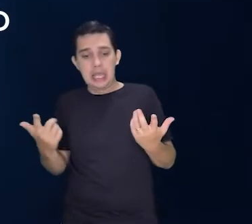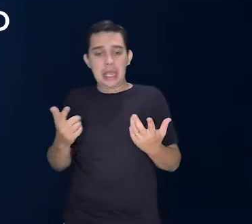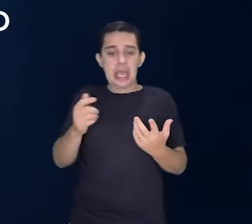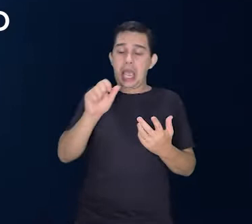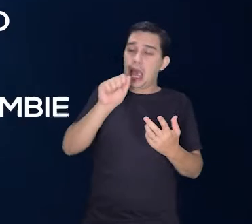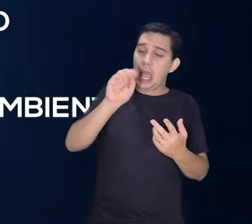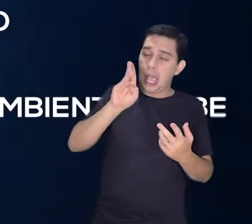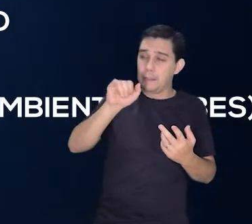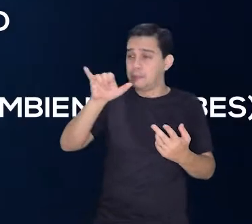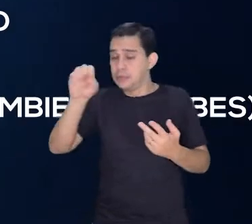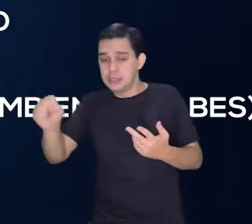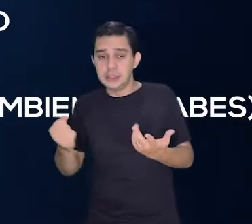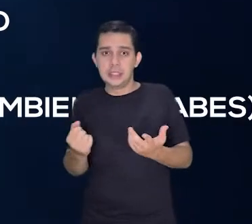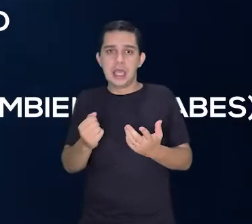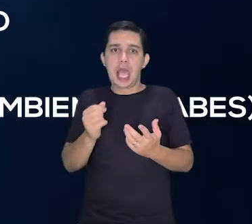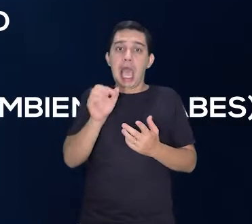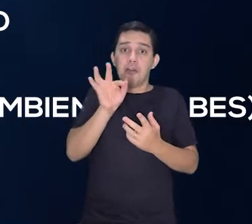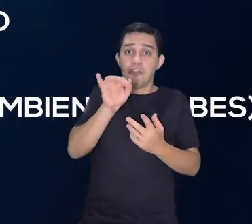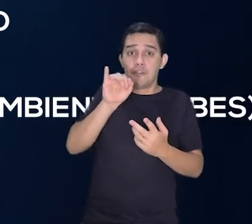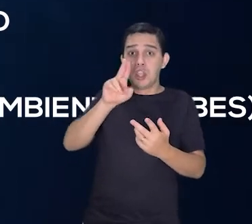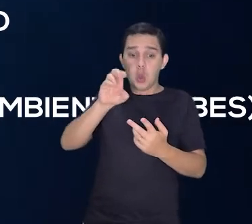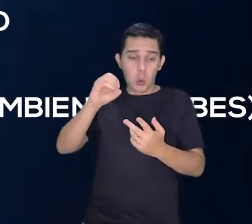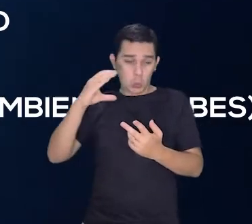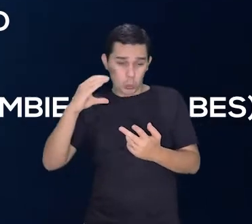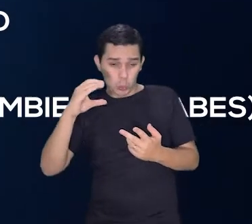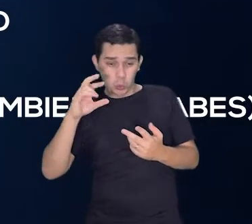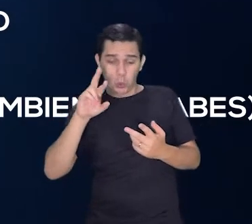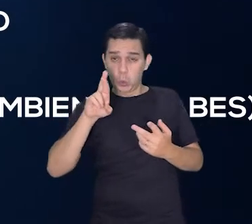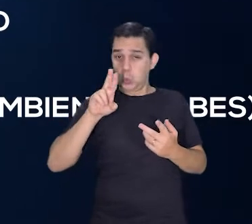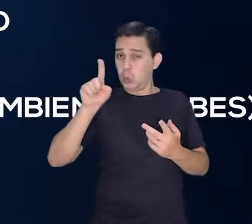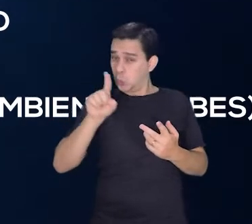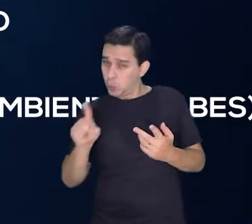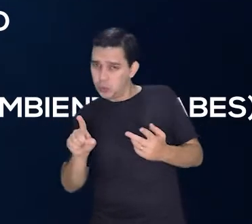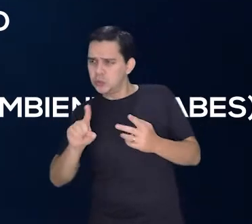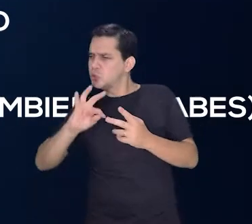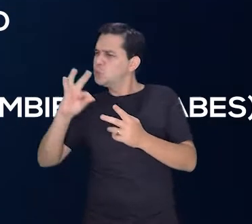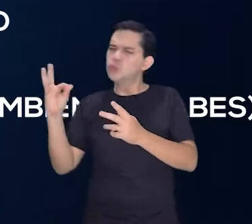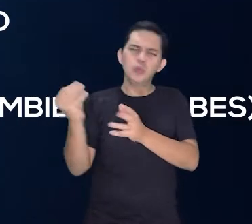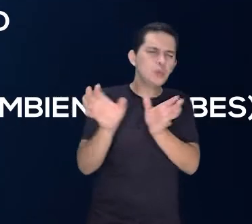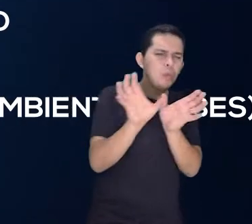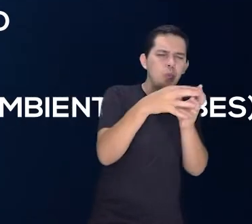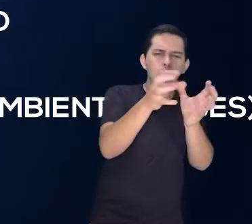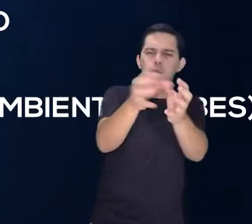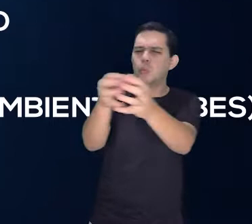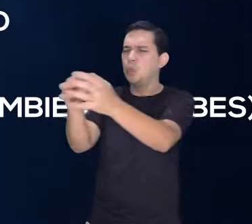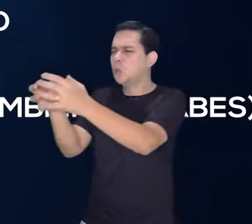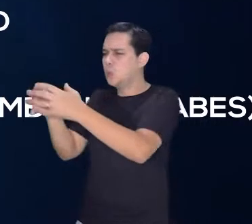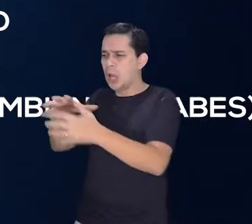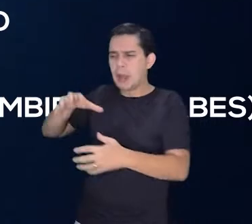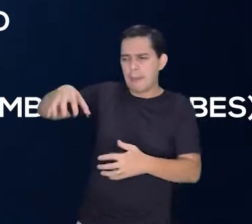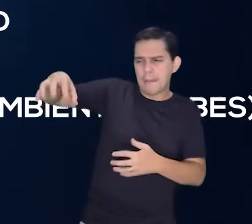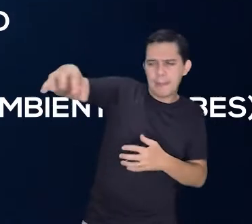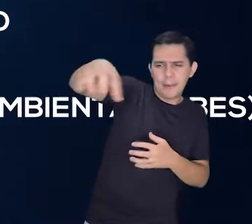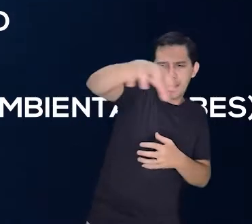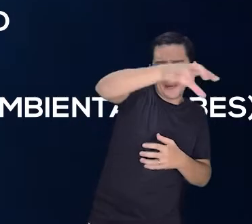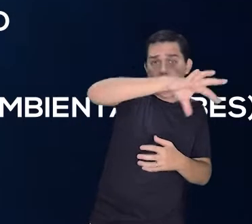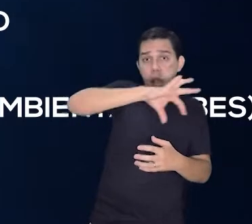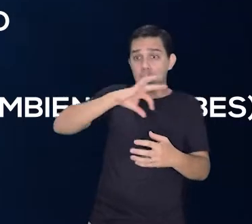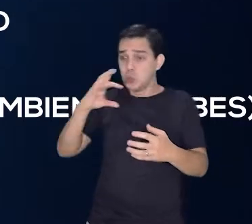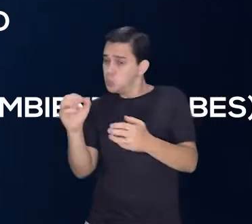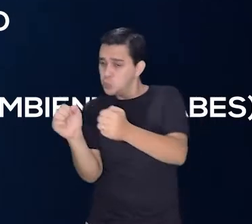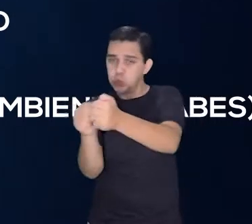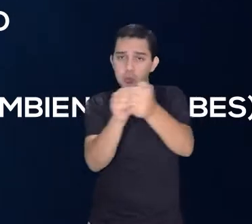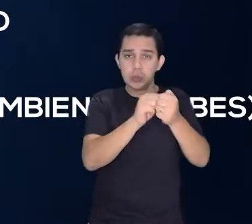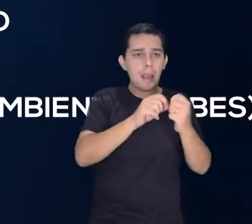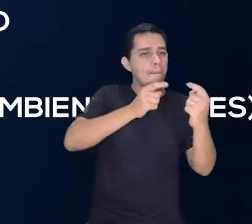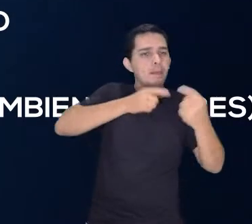ABS, Fiocruz, para que juntos os representantes desses órgãos e setores